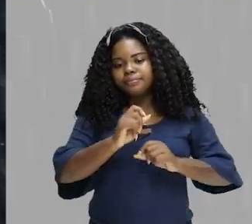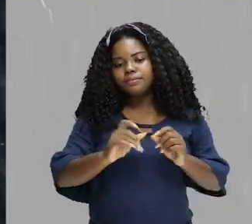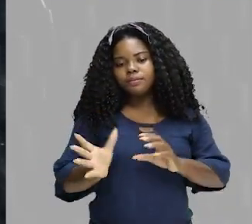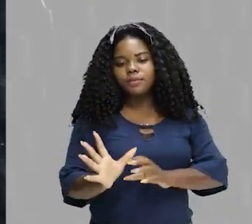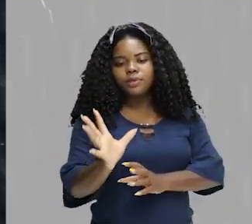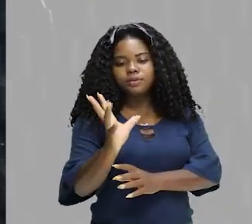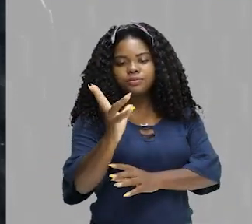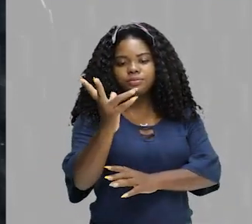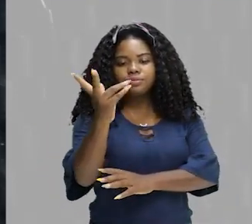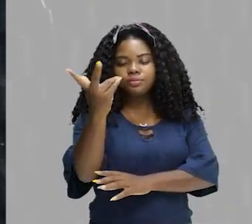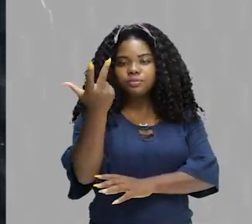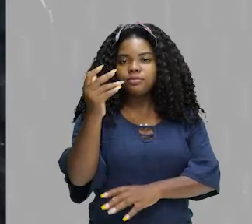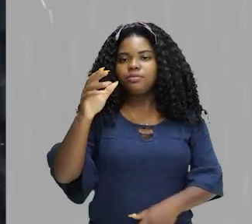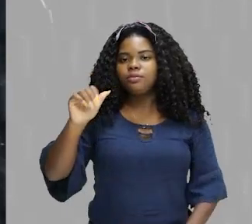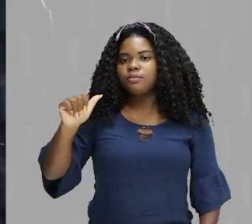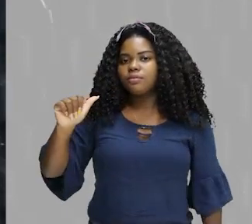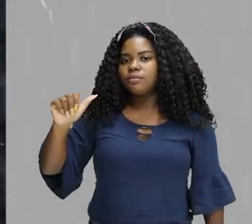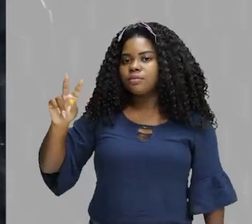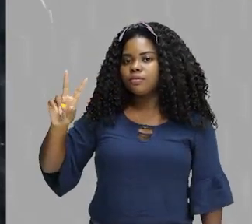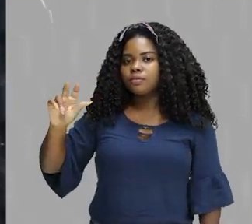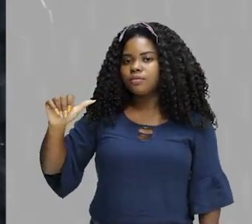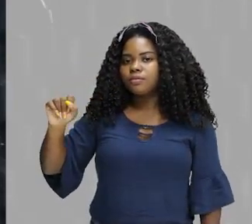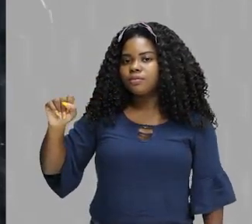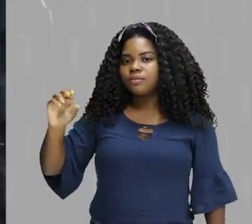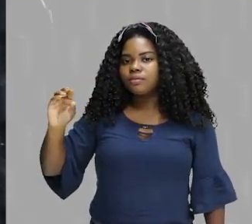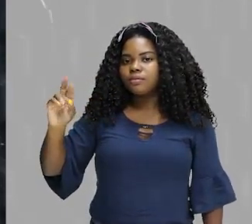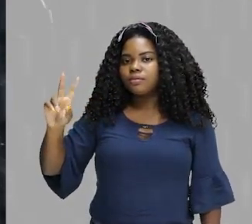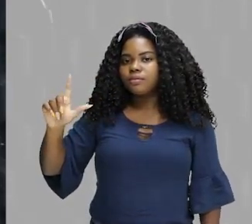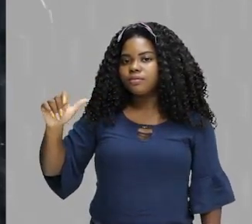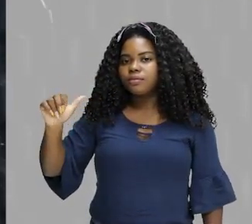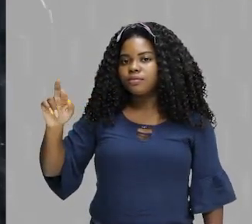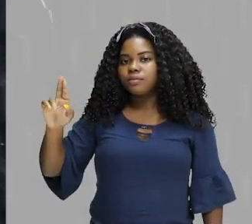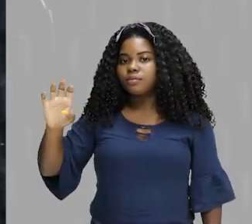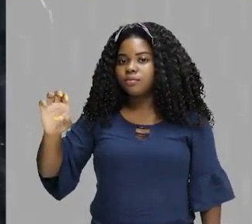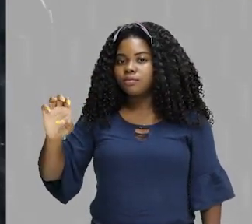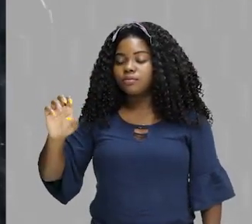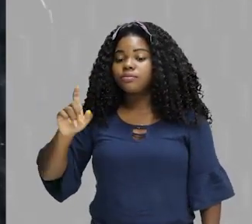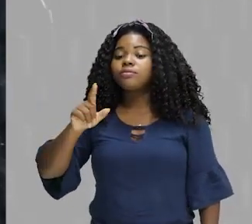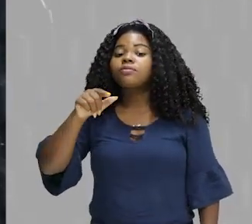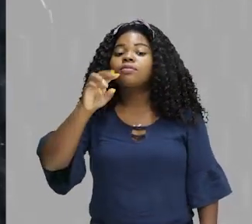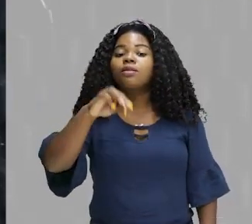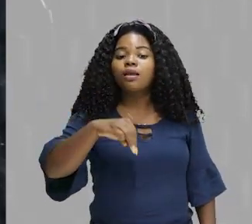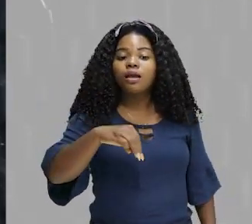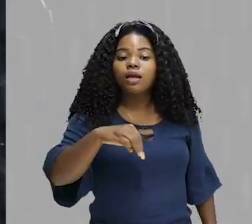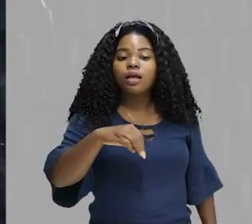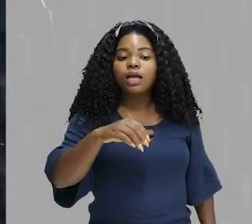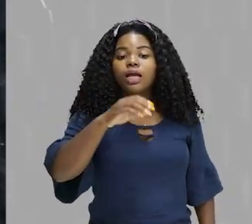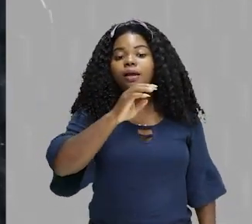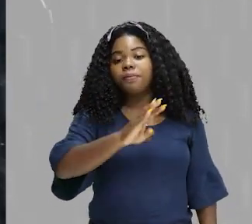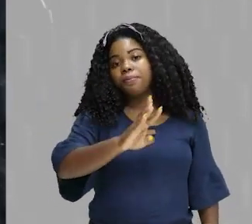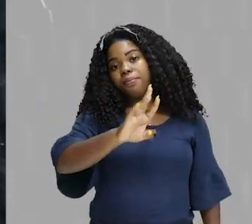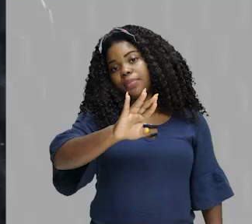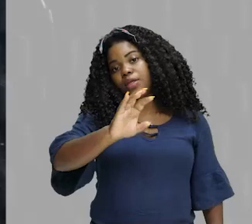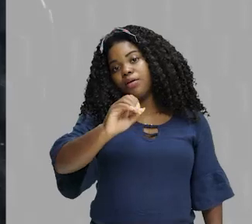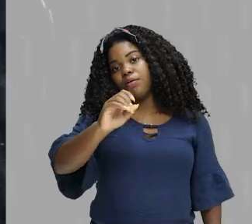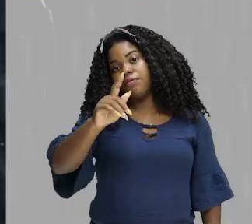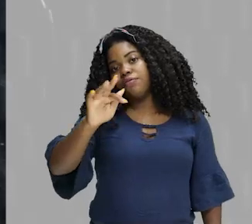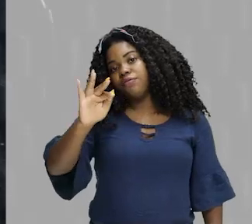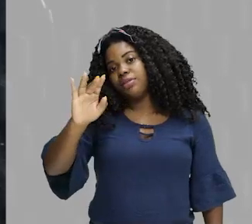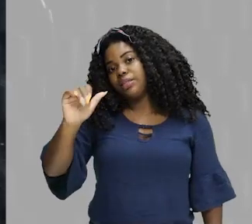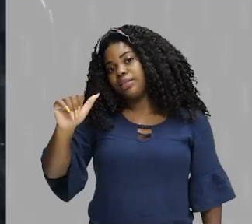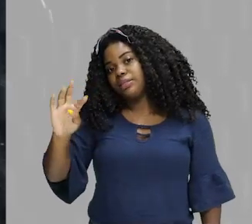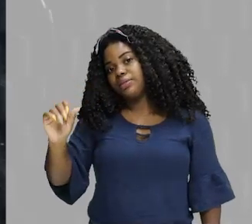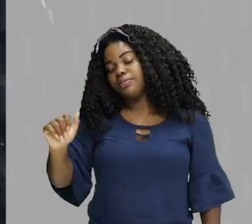plantas avasculares. E quem são as plantas avasculares? As briófitas, certo? As gimnospermas